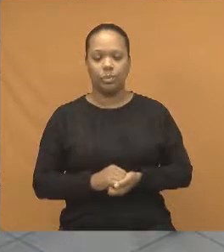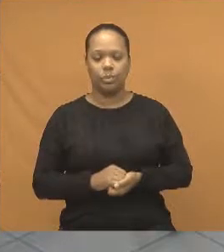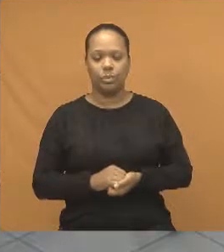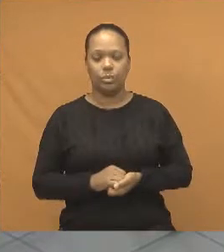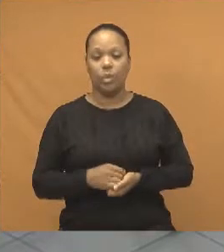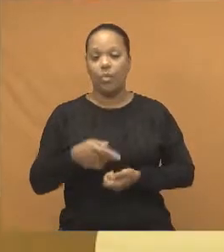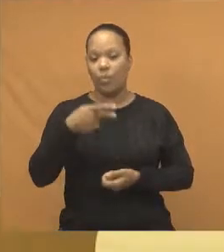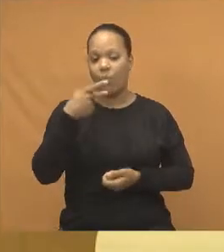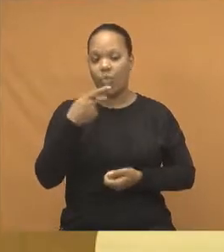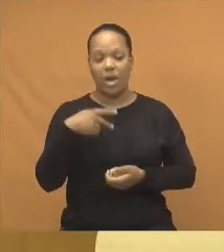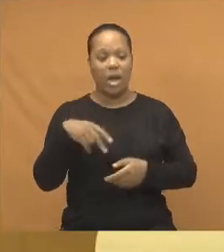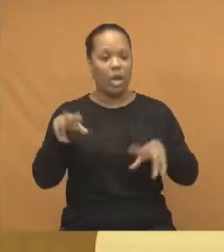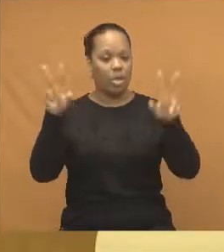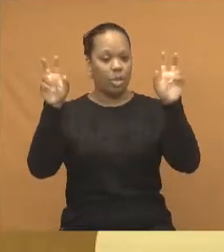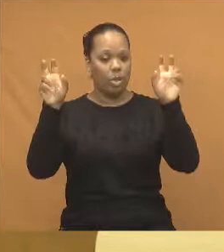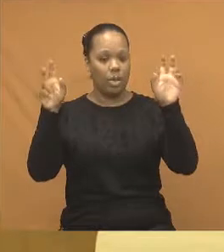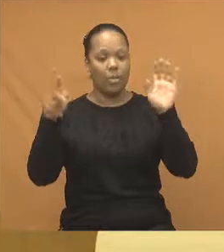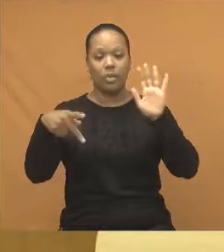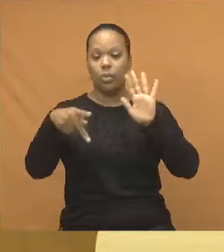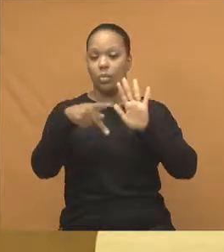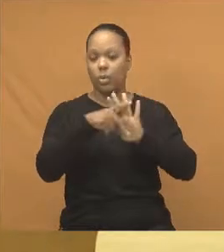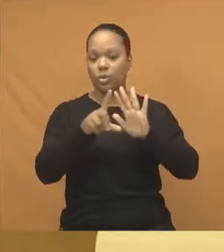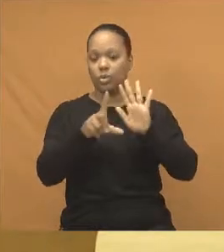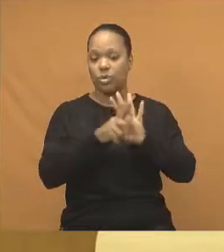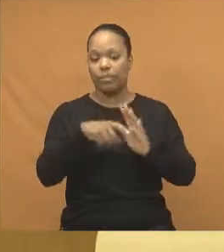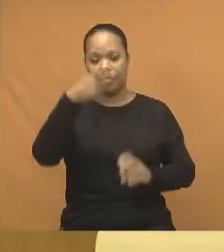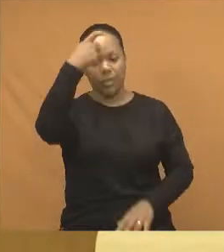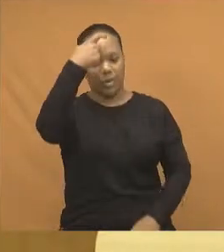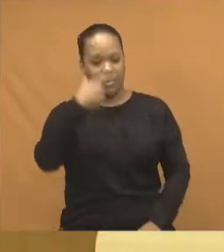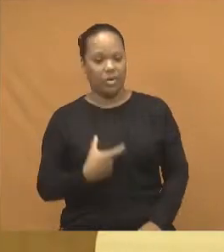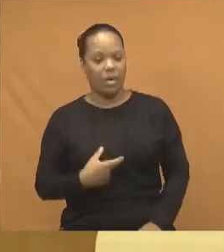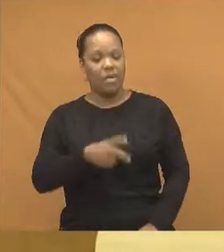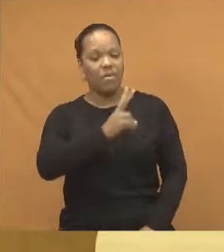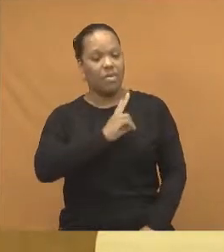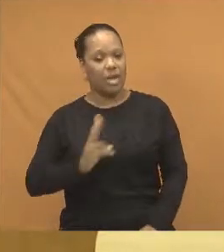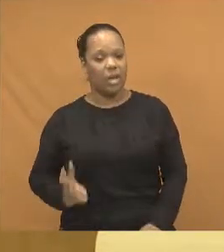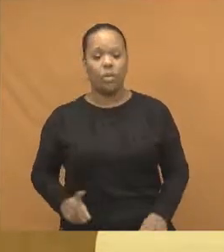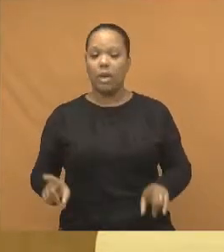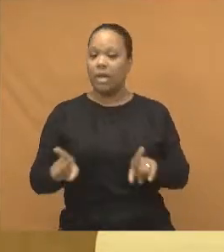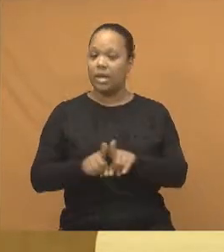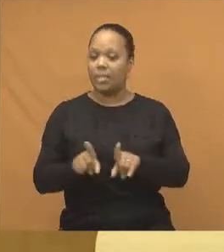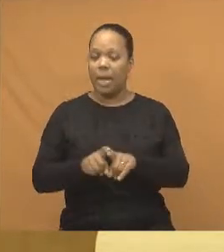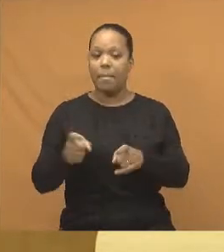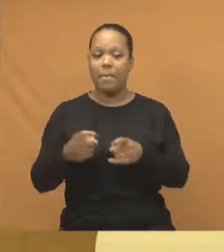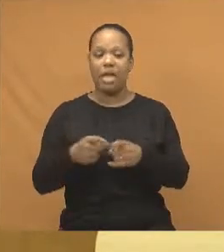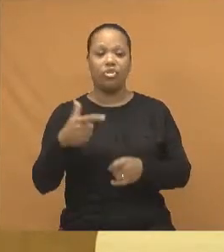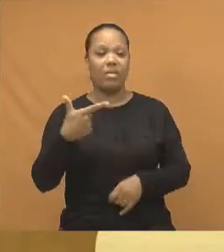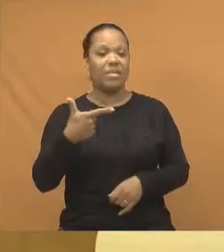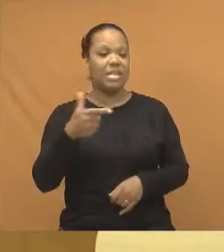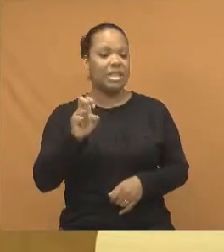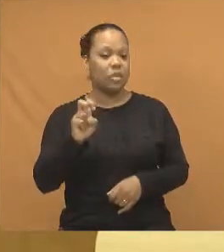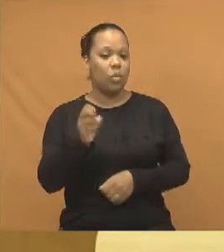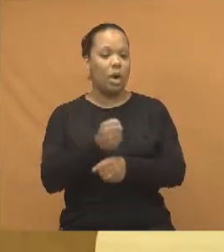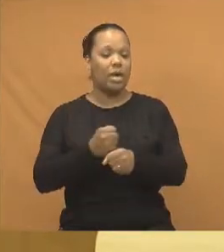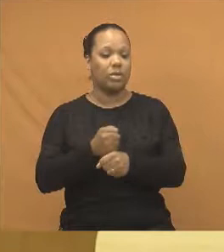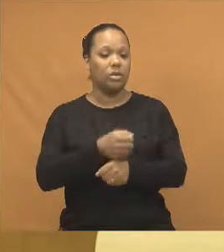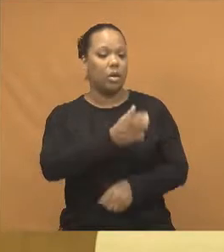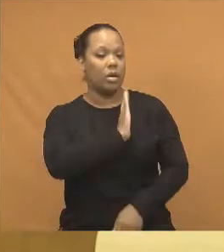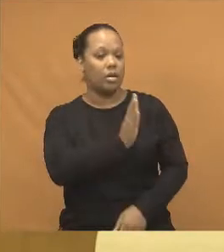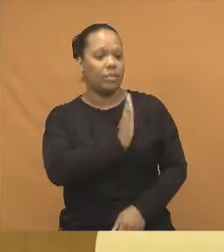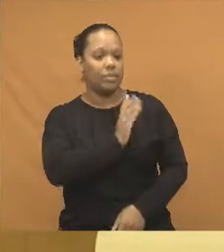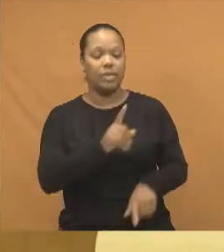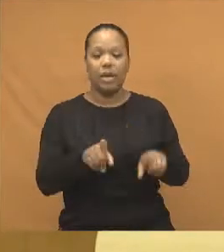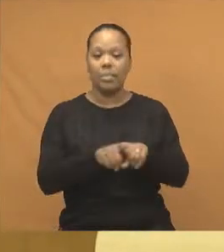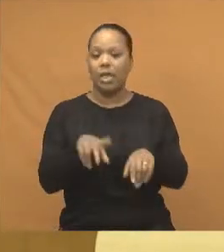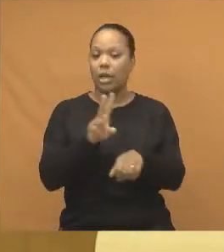Vamos falar um pouquinho sobre o projeto como vereadora e como médica de 25 anos, cardiologista,